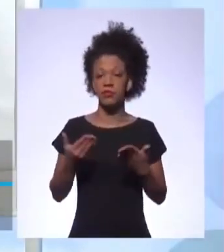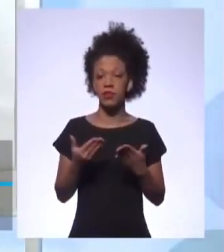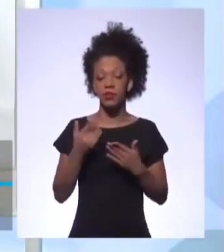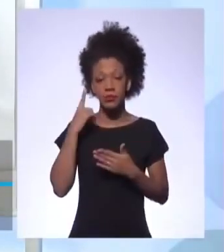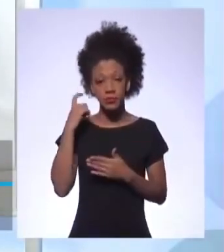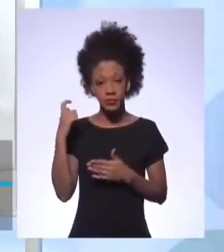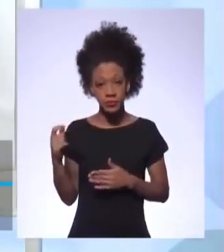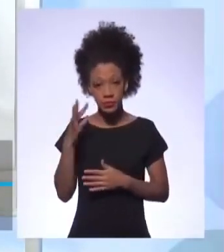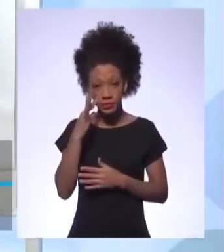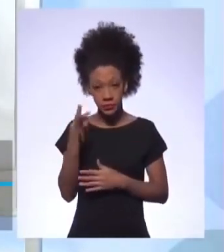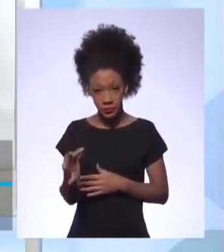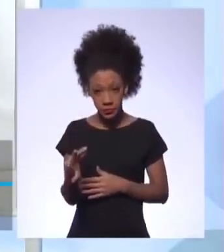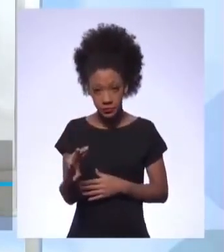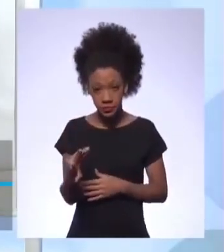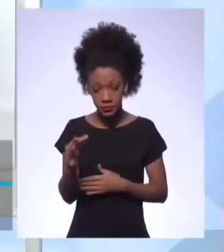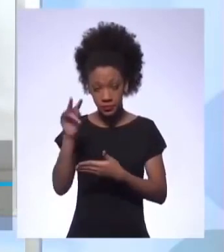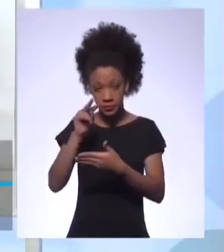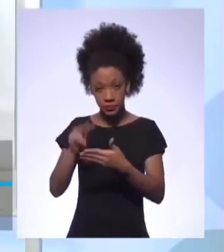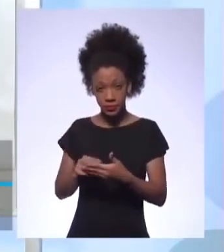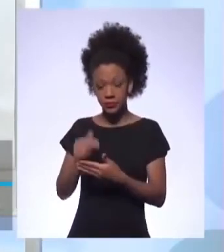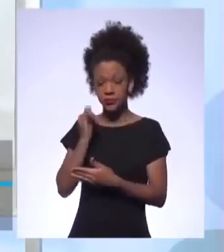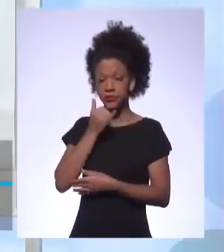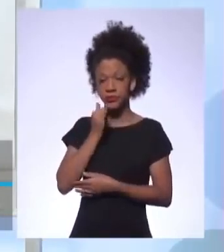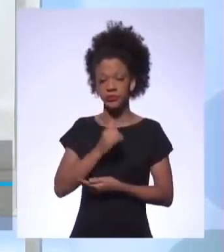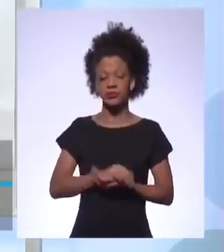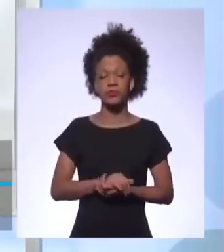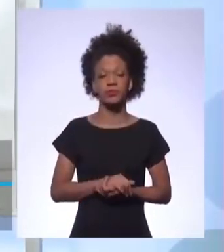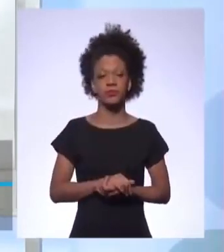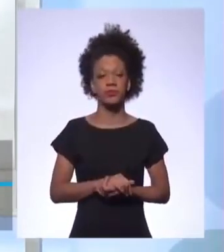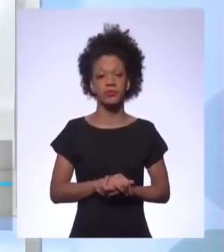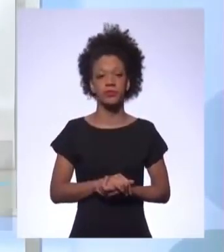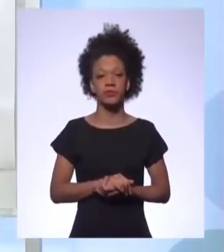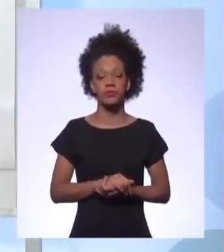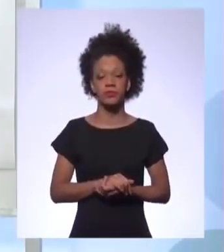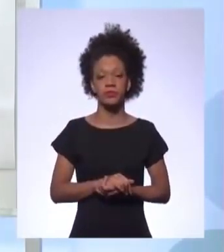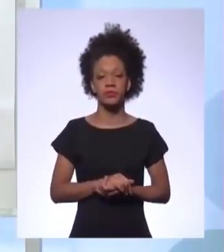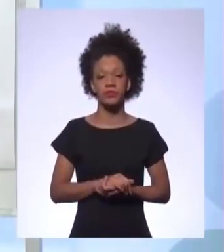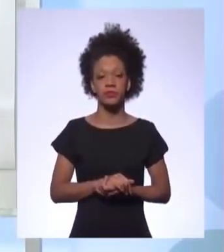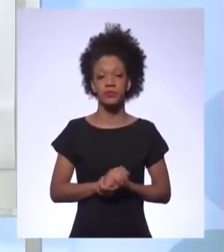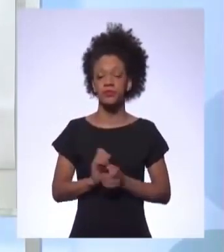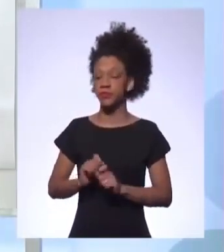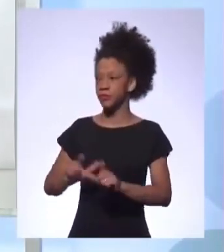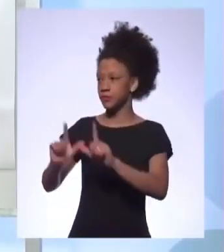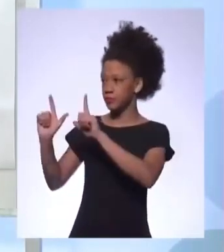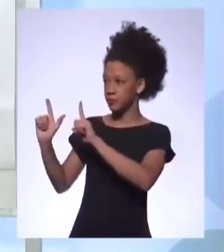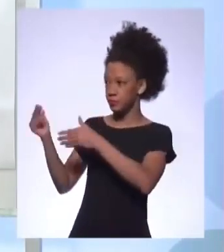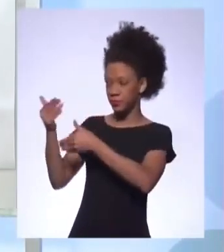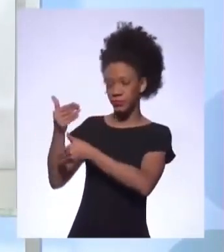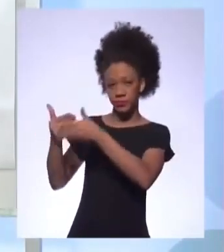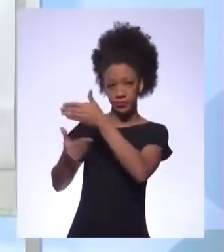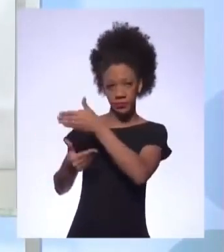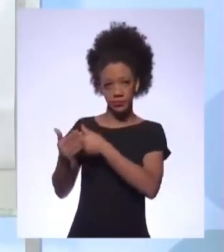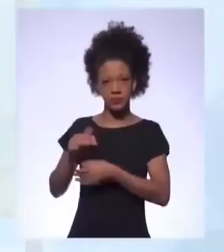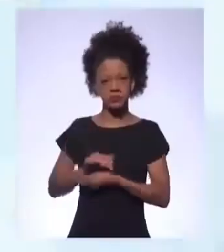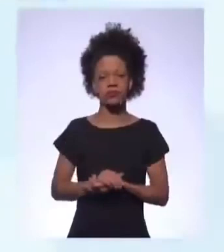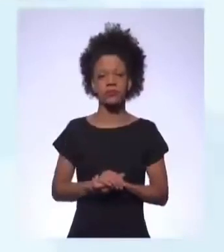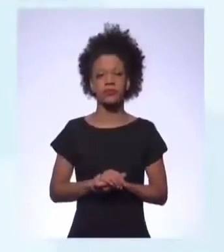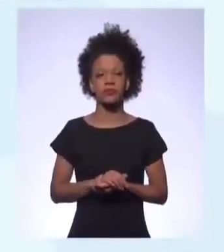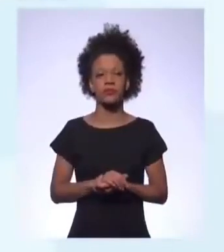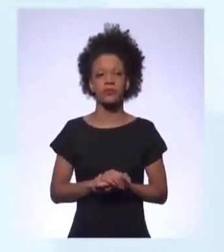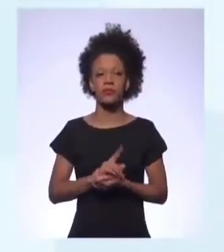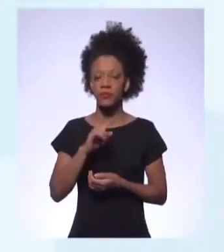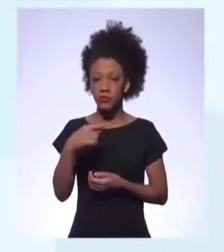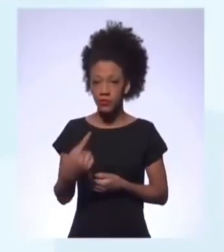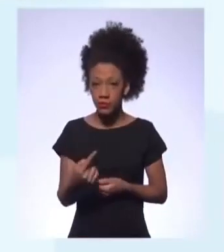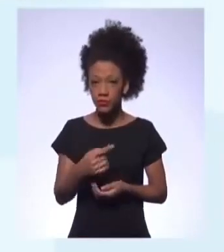ouvir outro testemunho. Outro depoimento. Põe para mim o slide, o Marcos vai colocar um slide agora, e logo